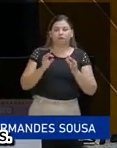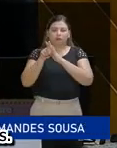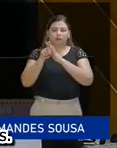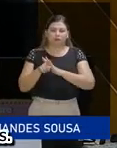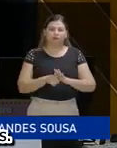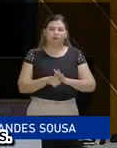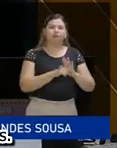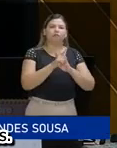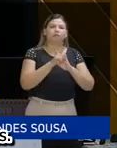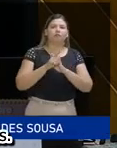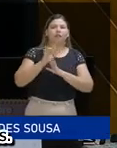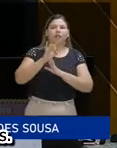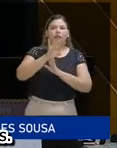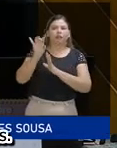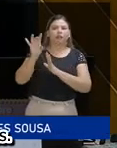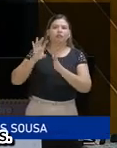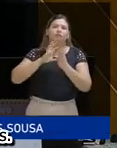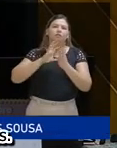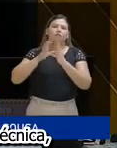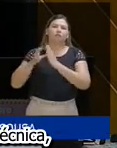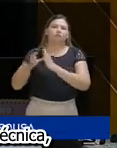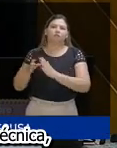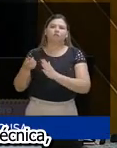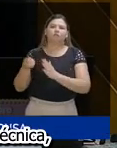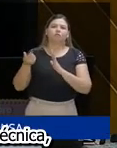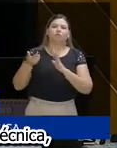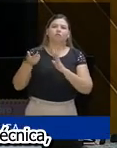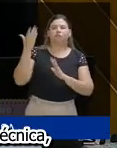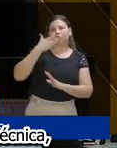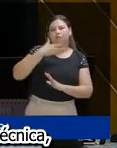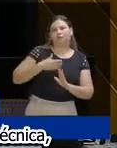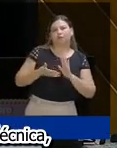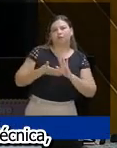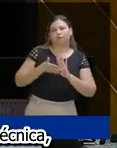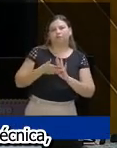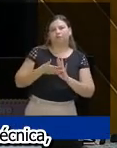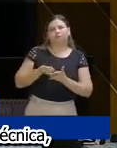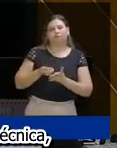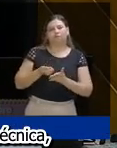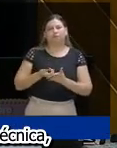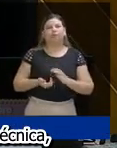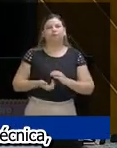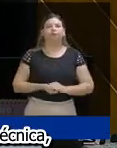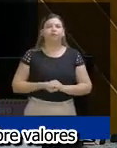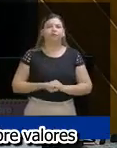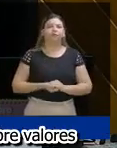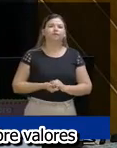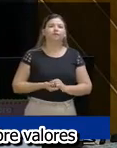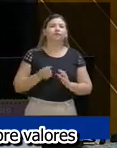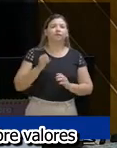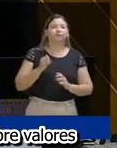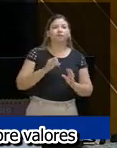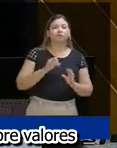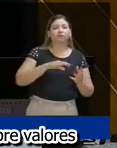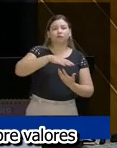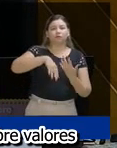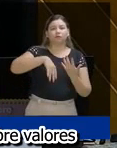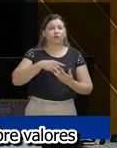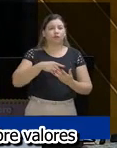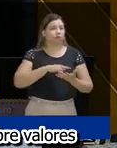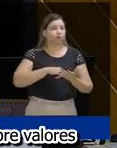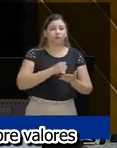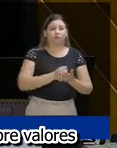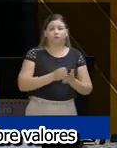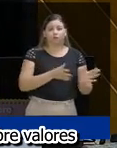pelos partidos prestadores de contas. A entrega feita de forma aleatória dificulta a análise técnica, principalmente pelo fato de